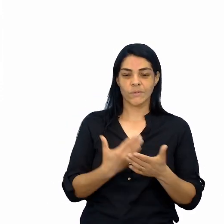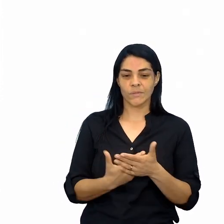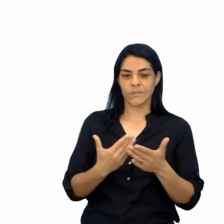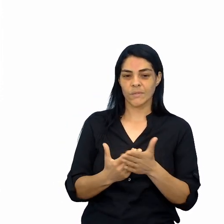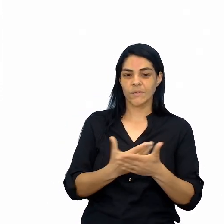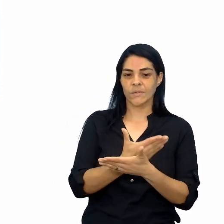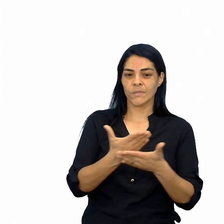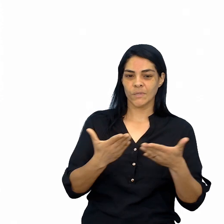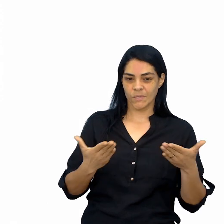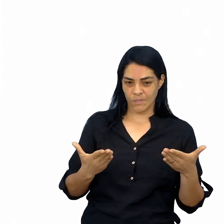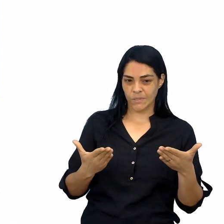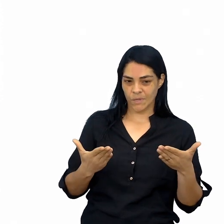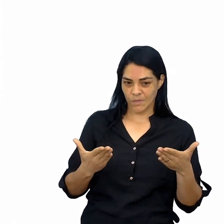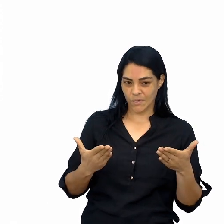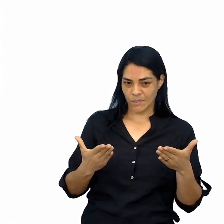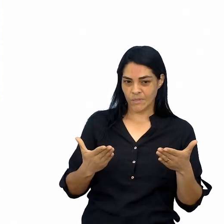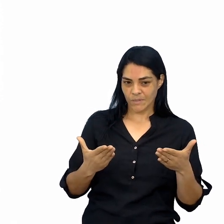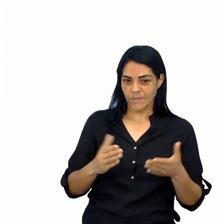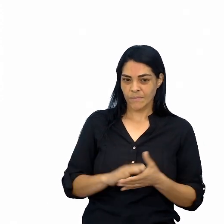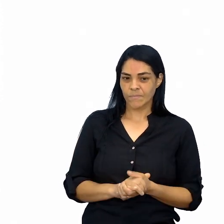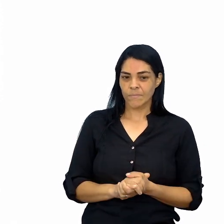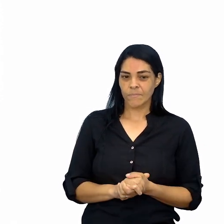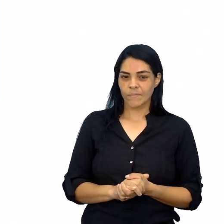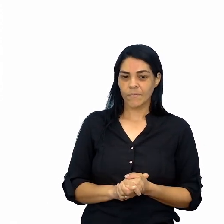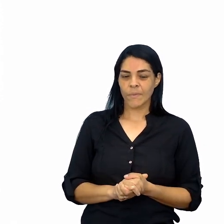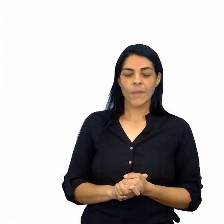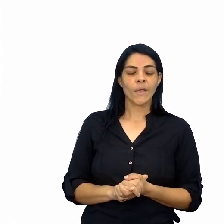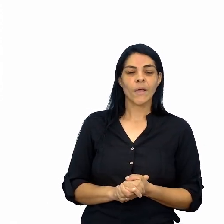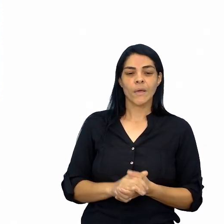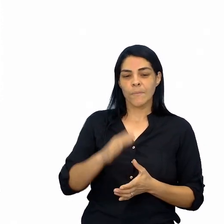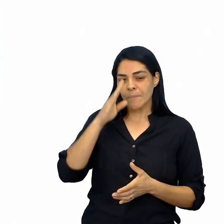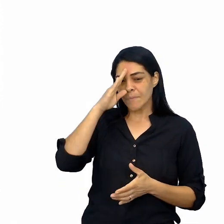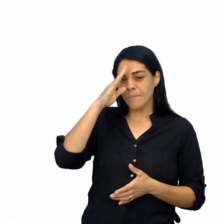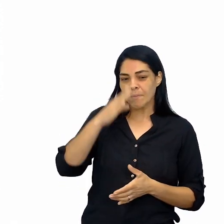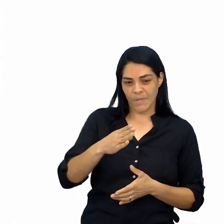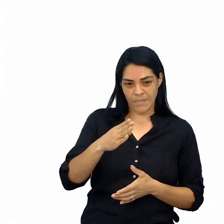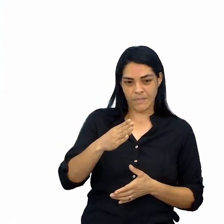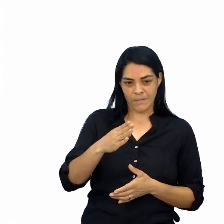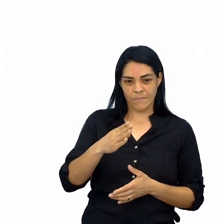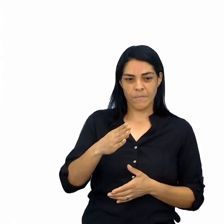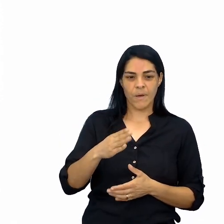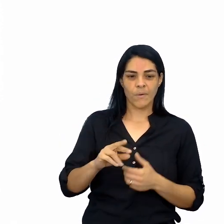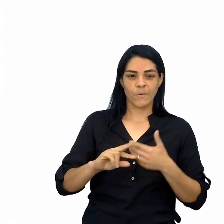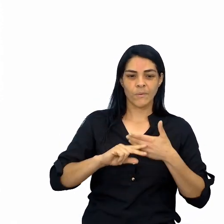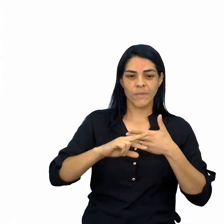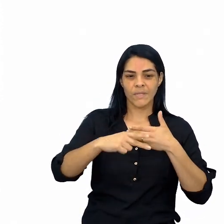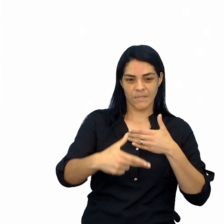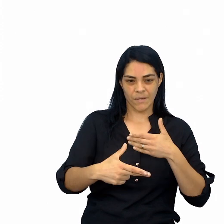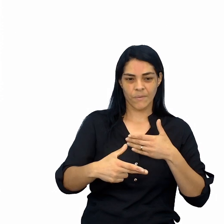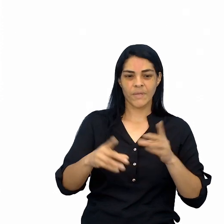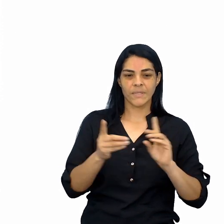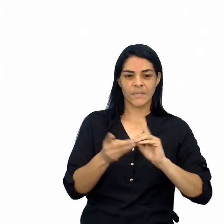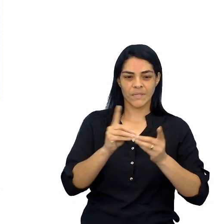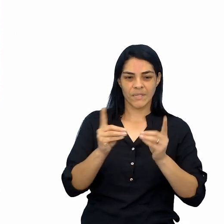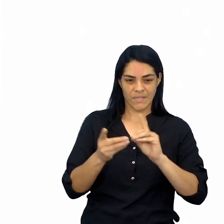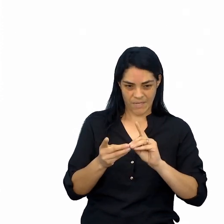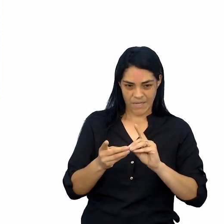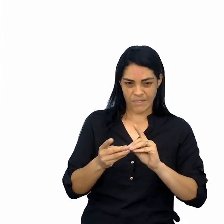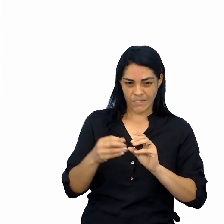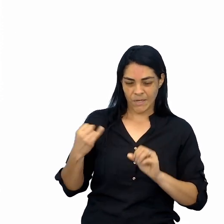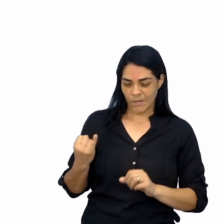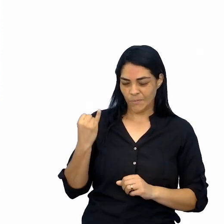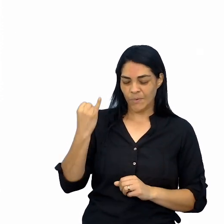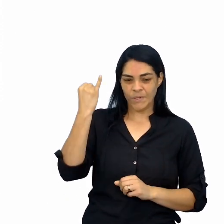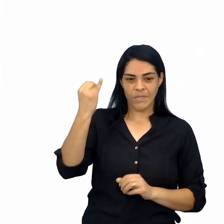nós vamos priorizar naquela sequência didática específica, em nosso caso,